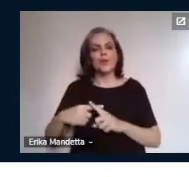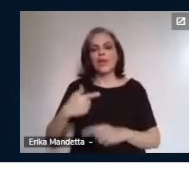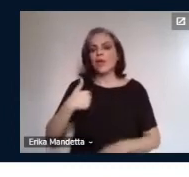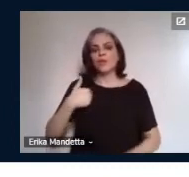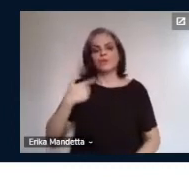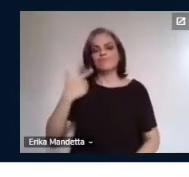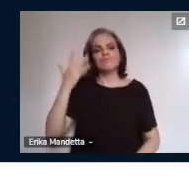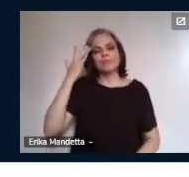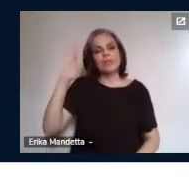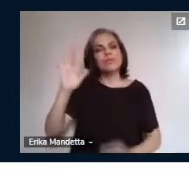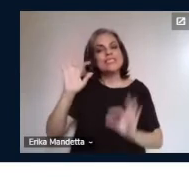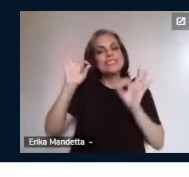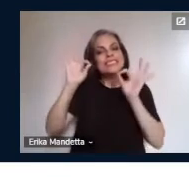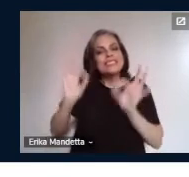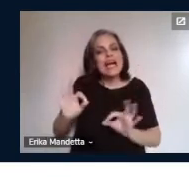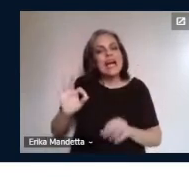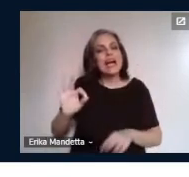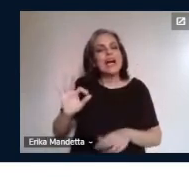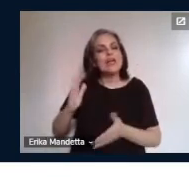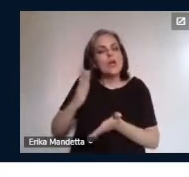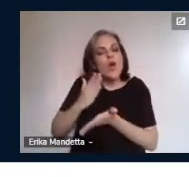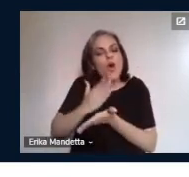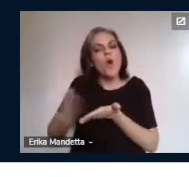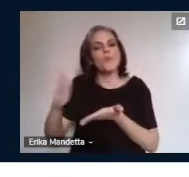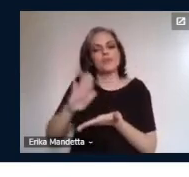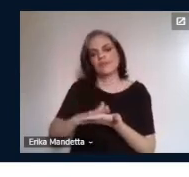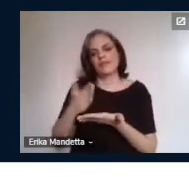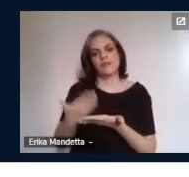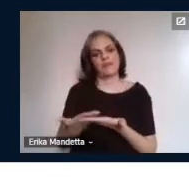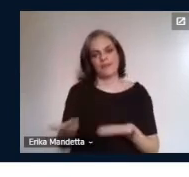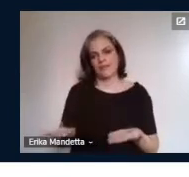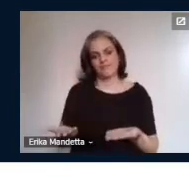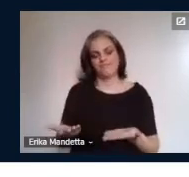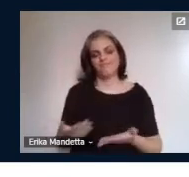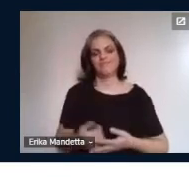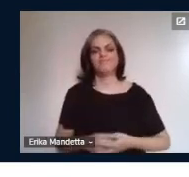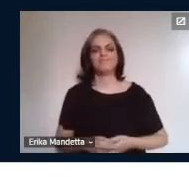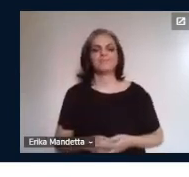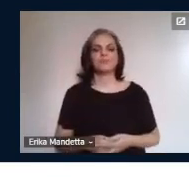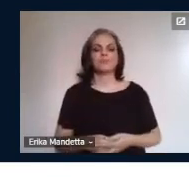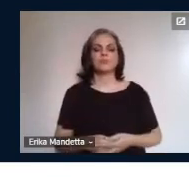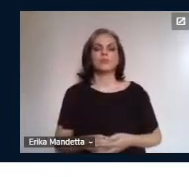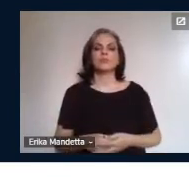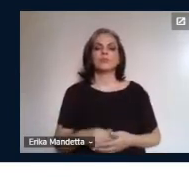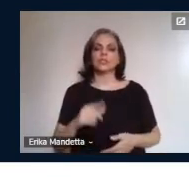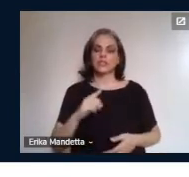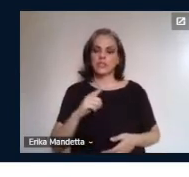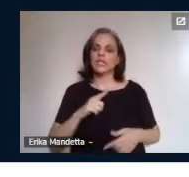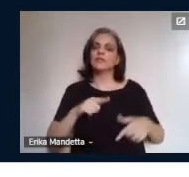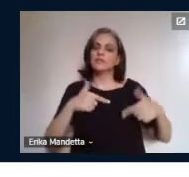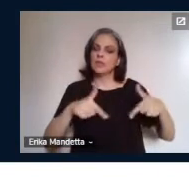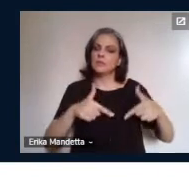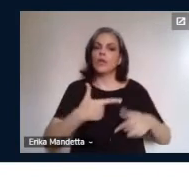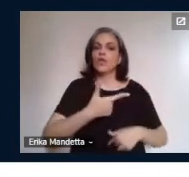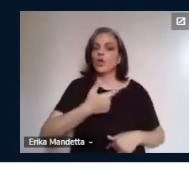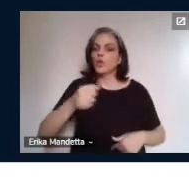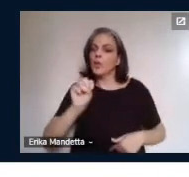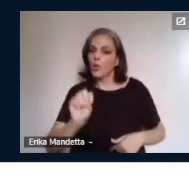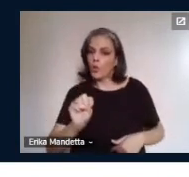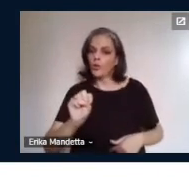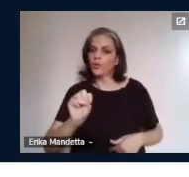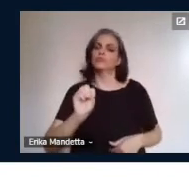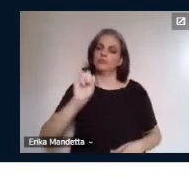exatamente quando comecei a interpretar. Profissionalmente foi em 2008, no